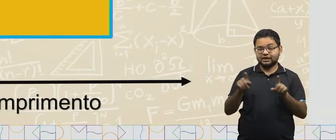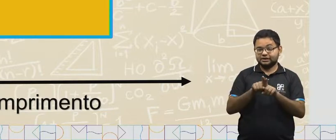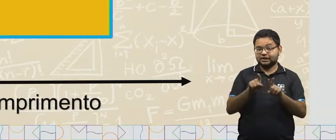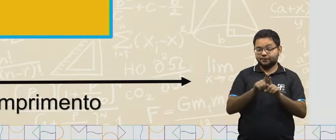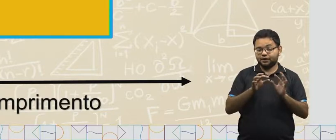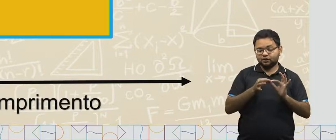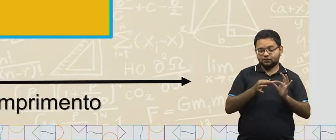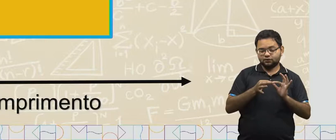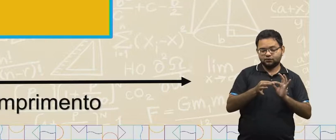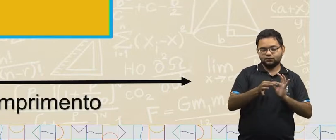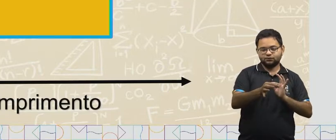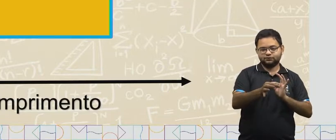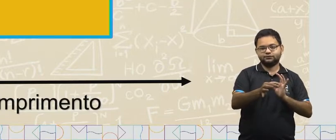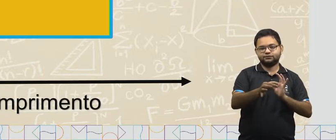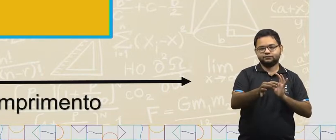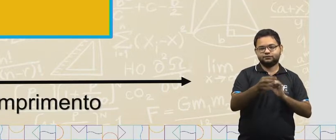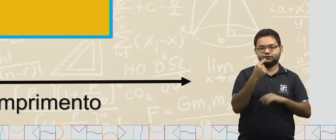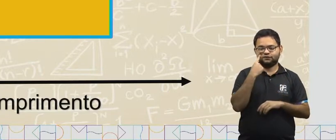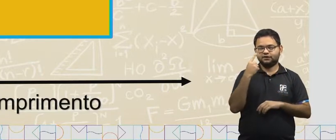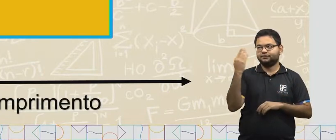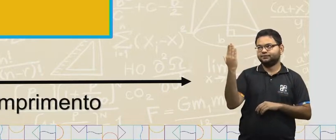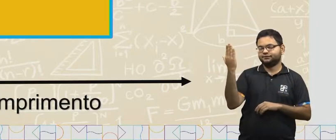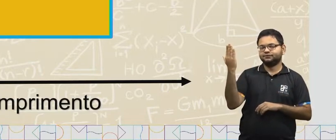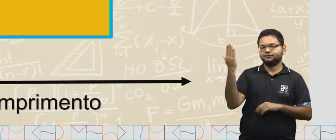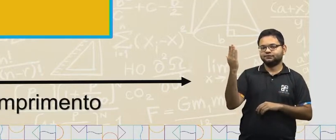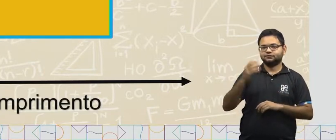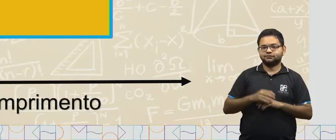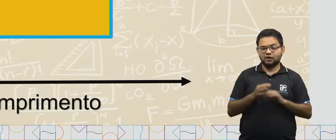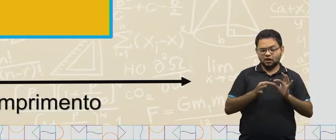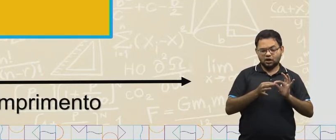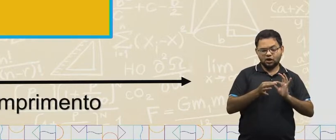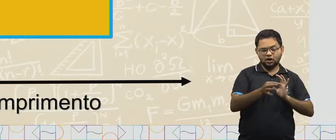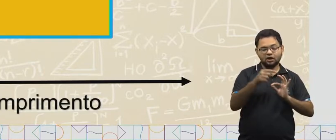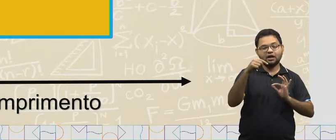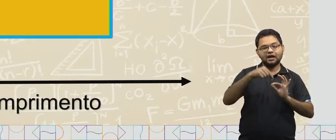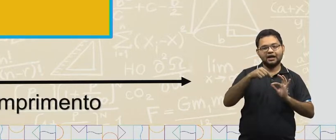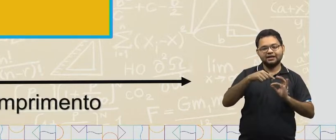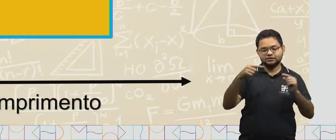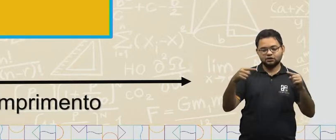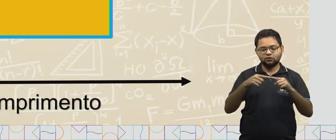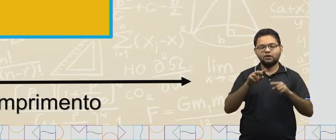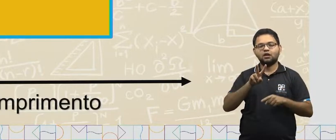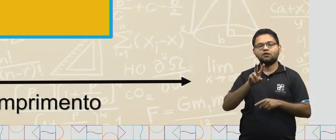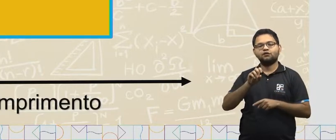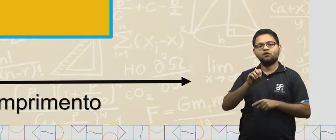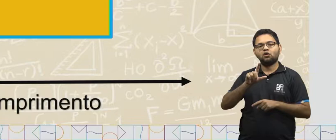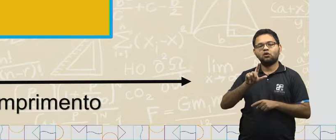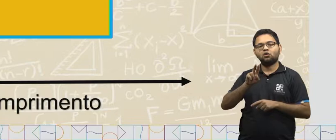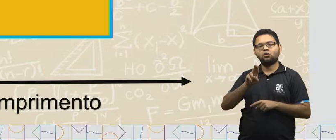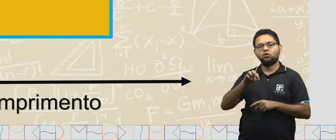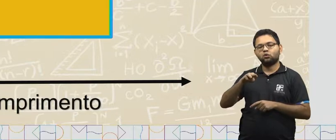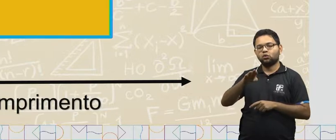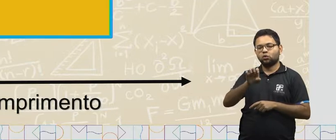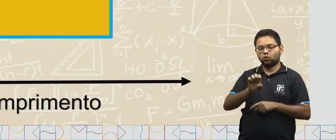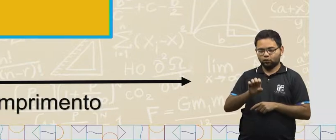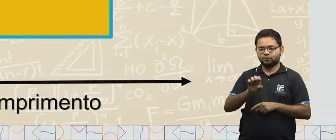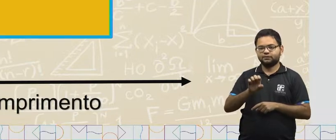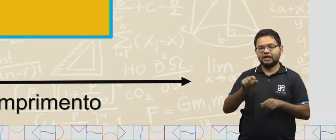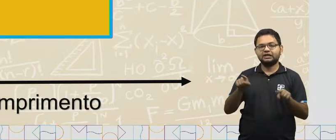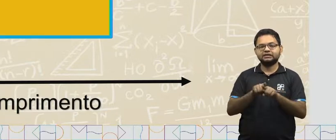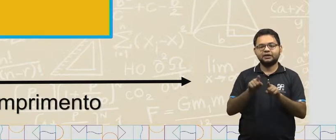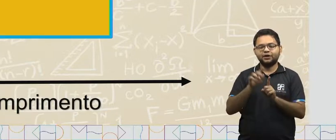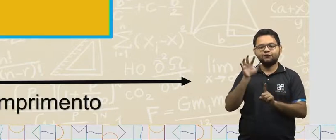e, por último, a profundidade. A profundidade dá volume e modifica o nome